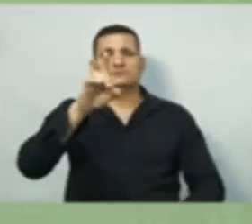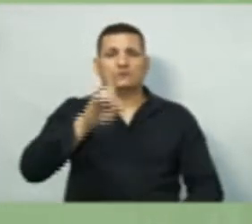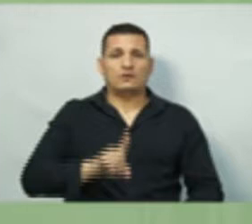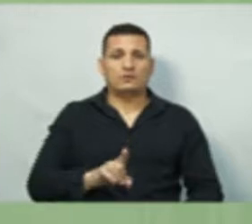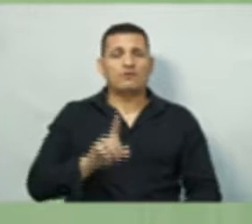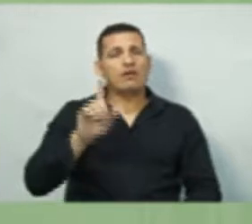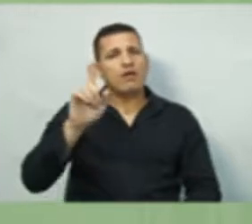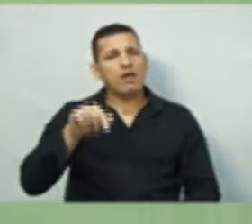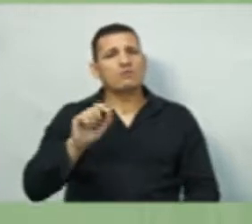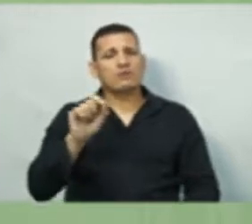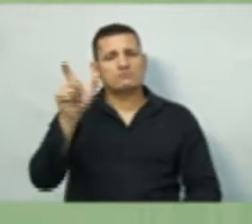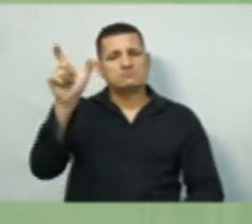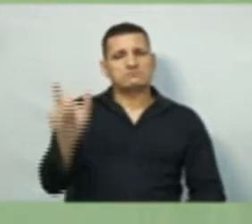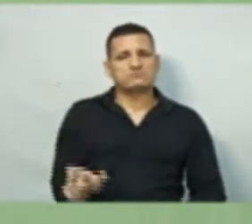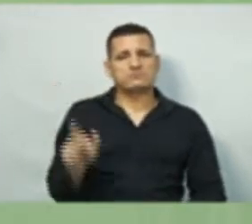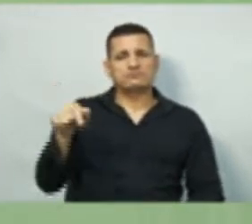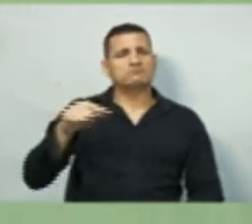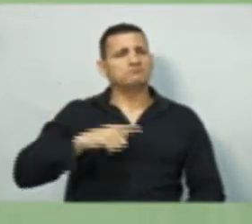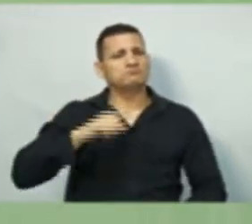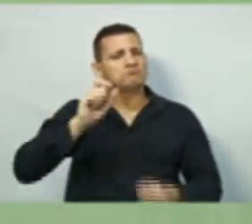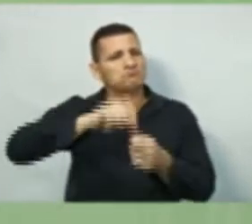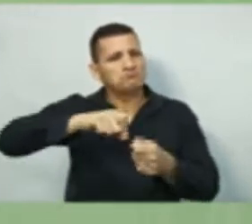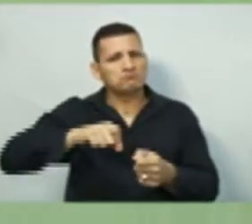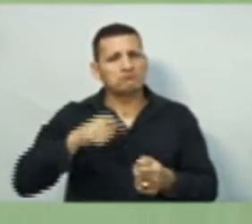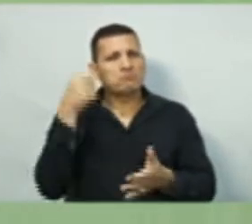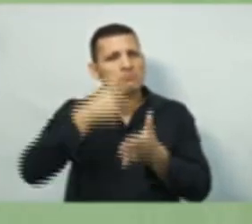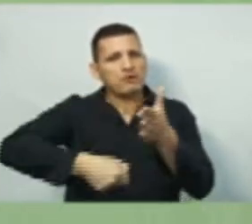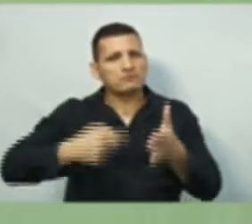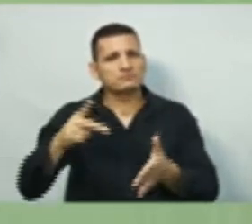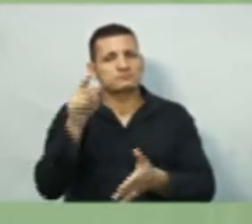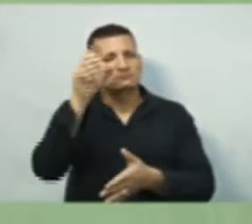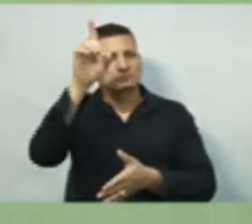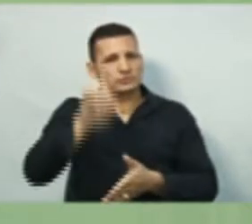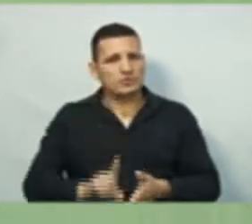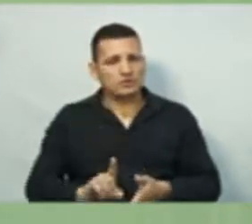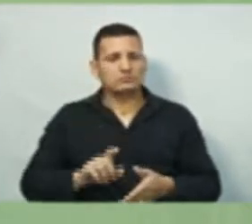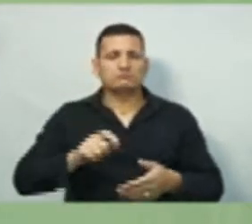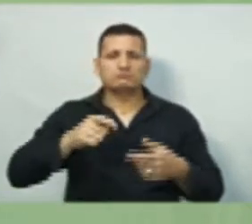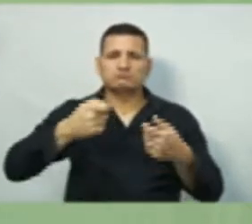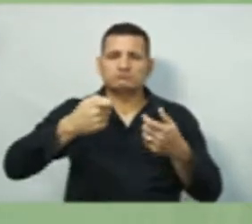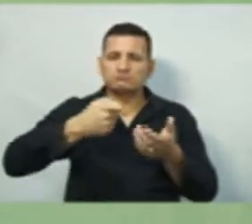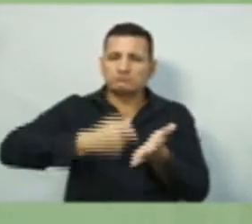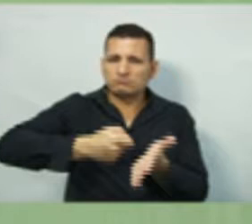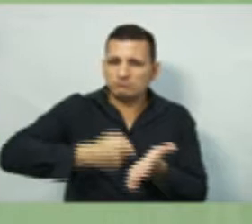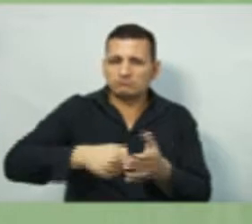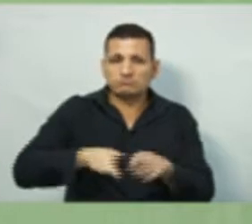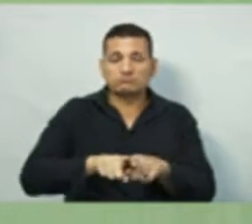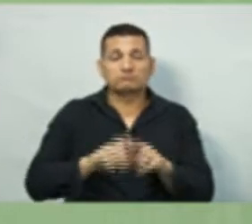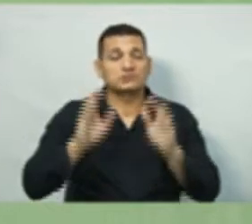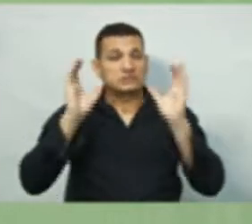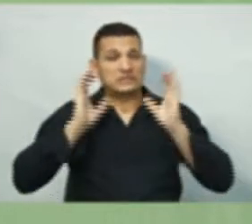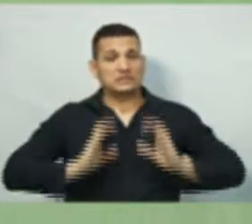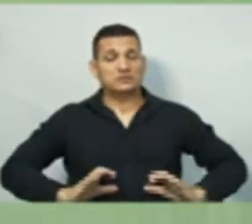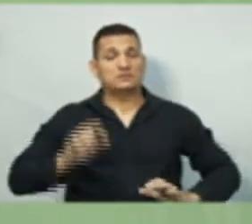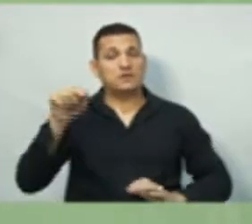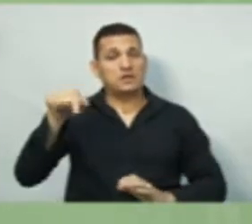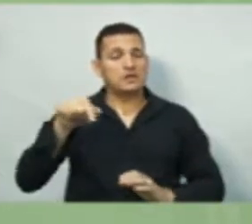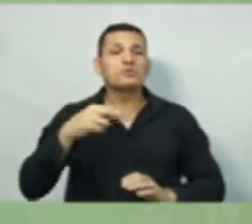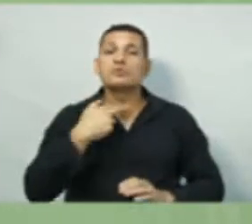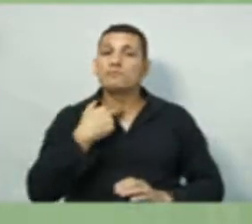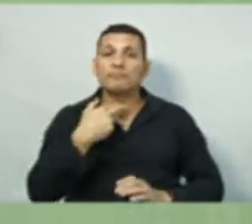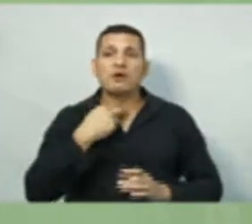um agente atuante que exerce seus direitos e deveres. Ser cidadão implica em não se deixar